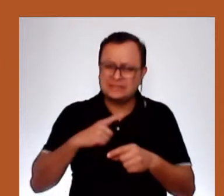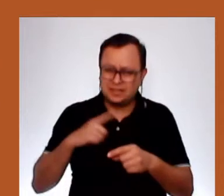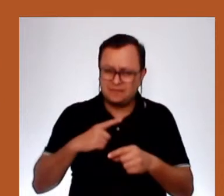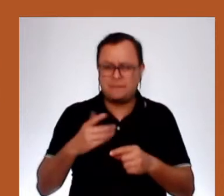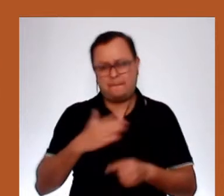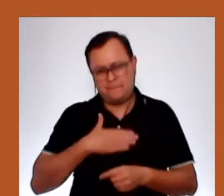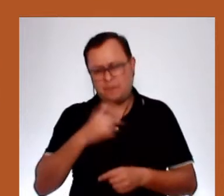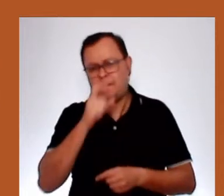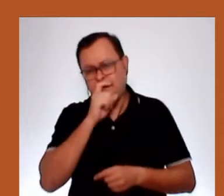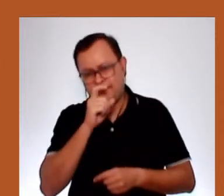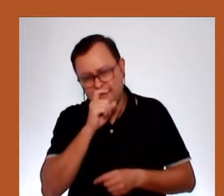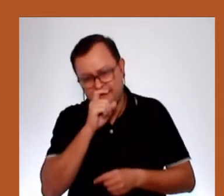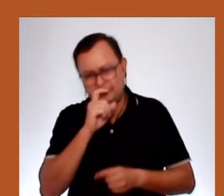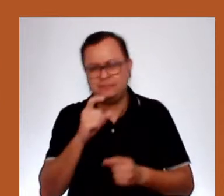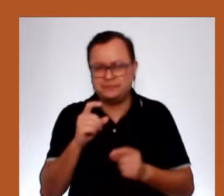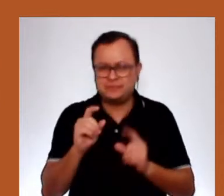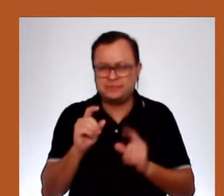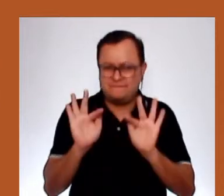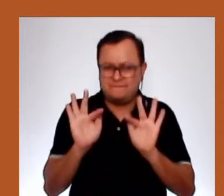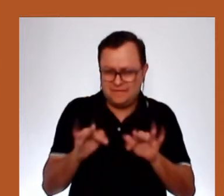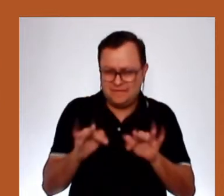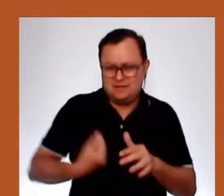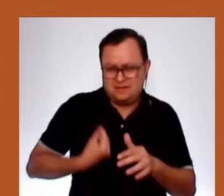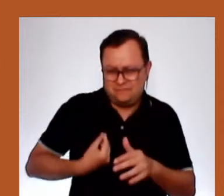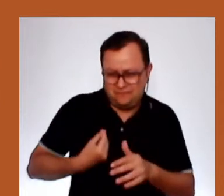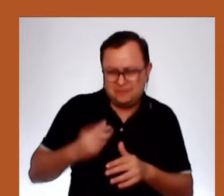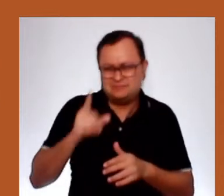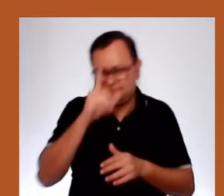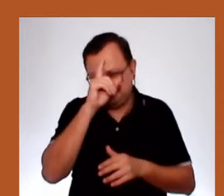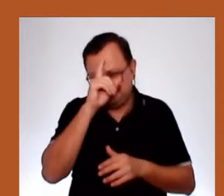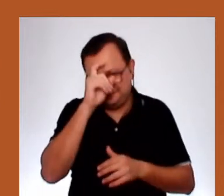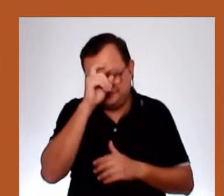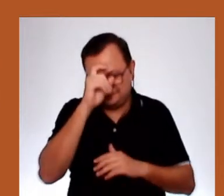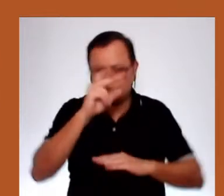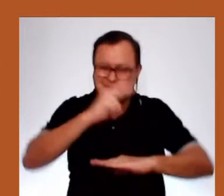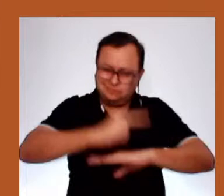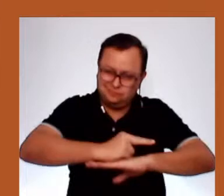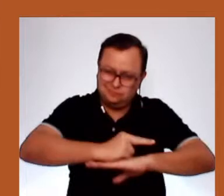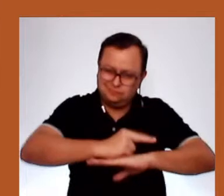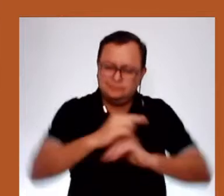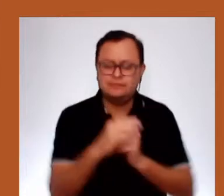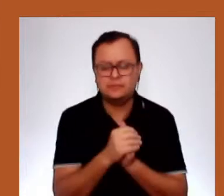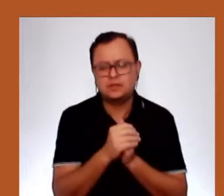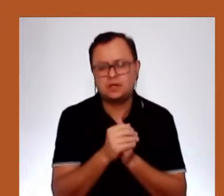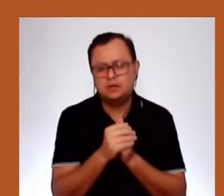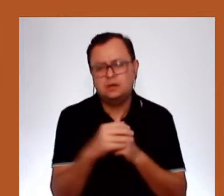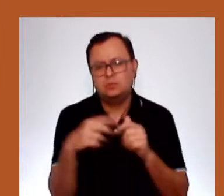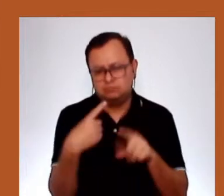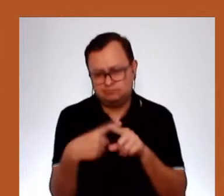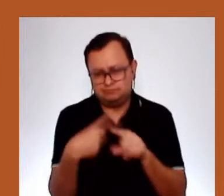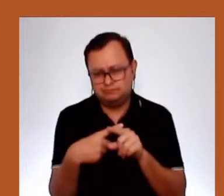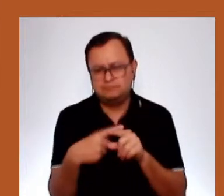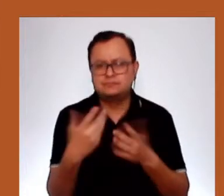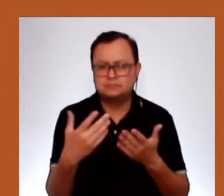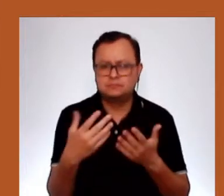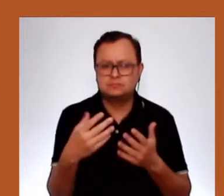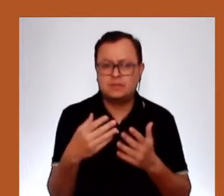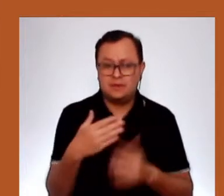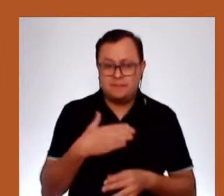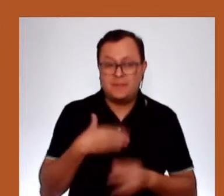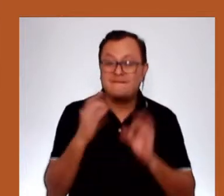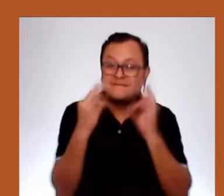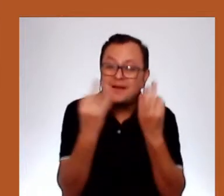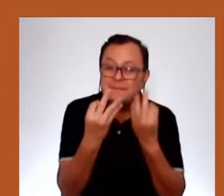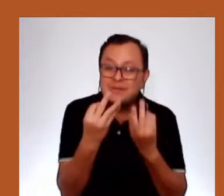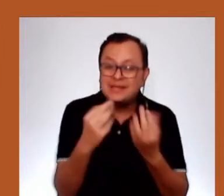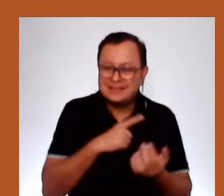pai, de hospitalização, porque quando a gente tem alguém próximo hospitalizado, a gente também